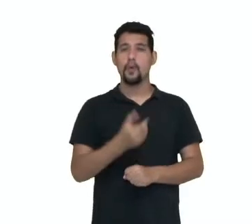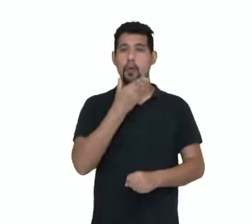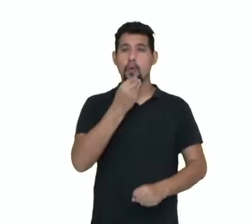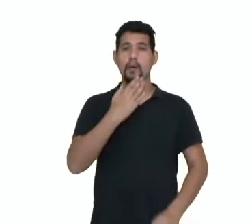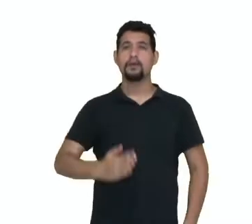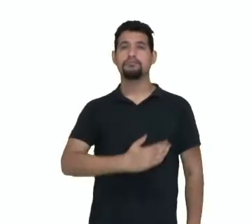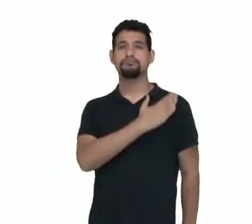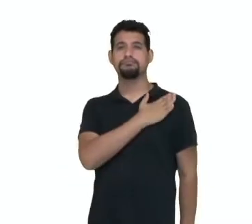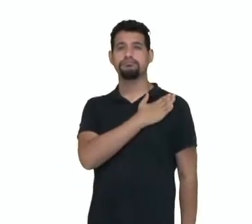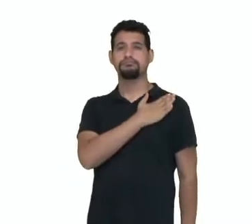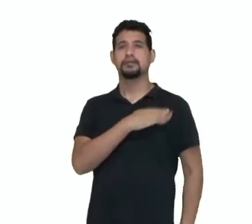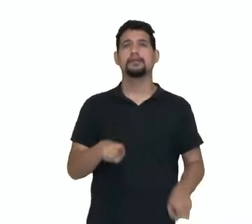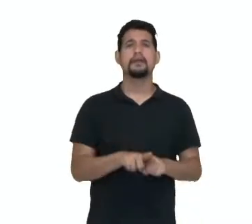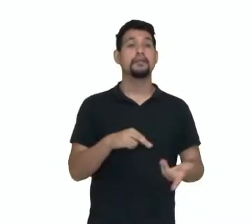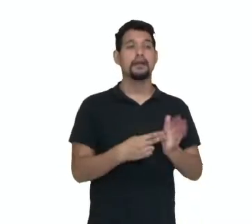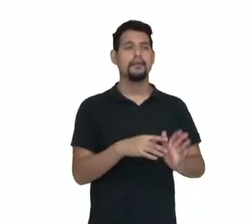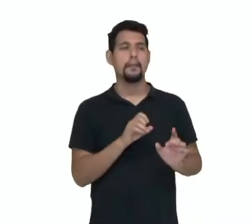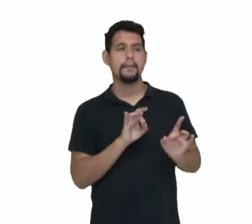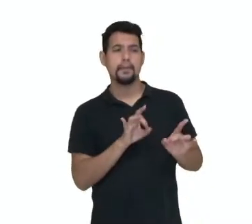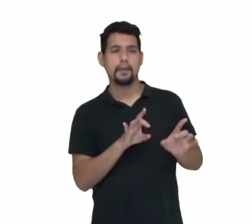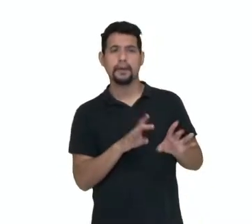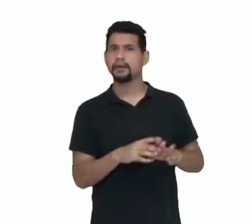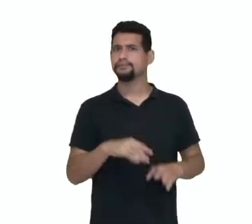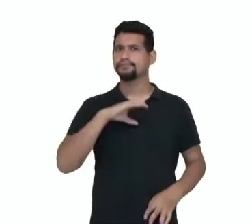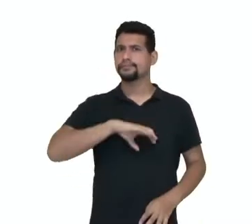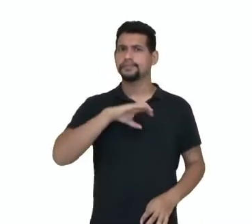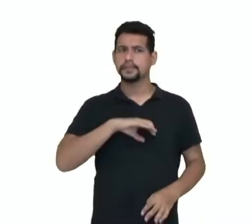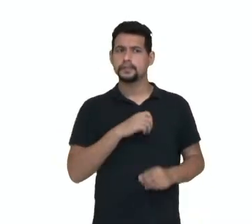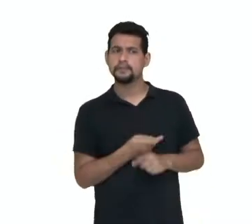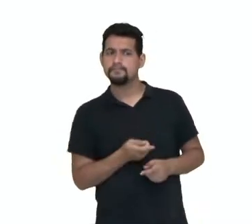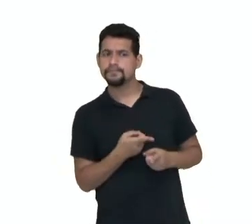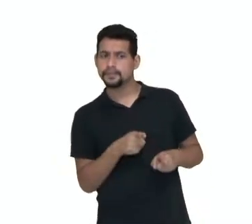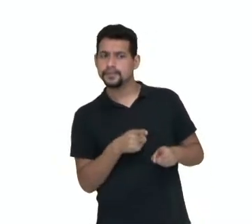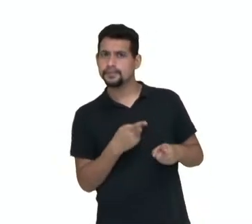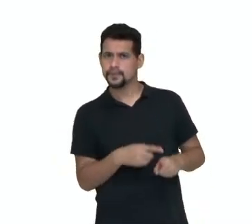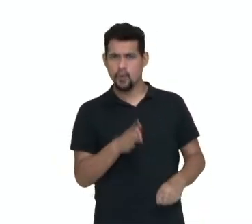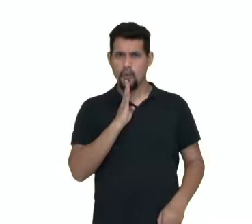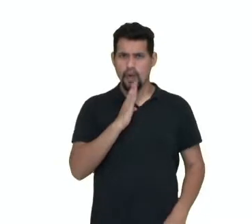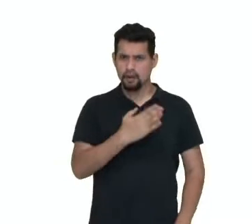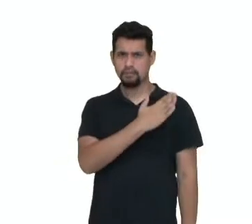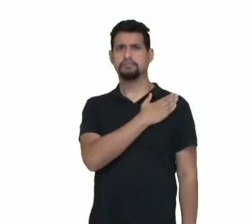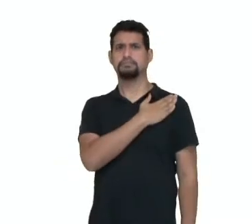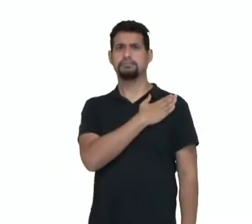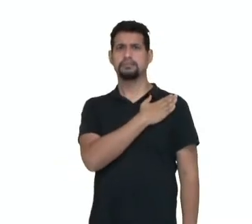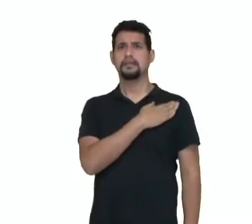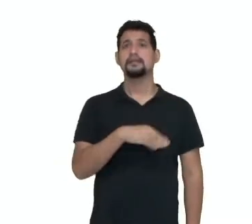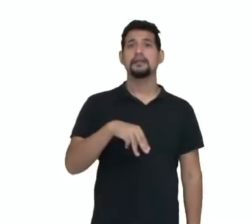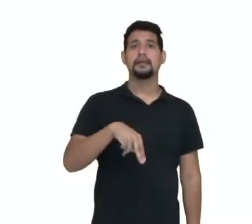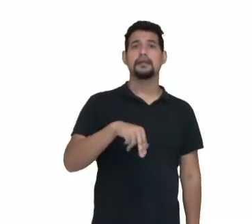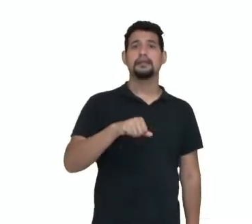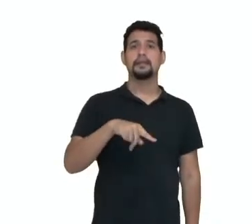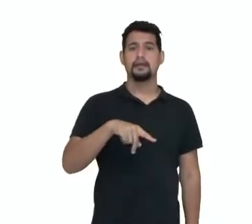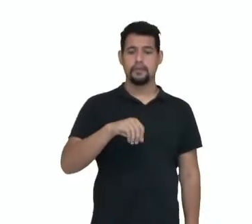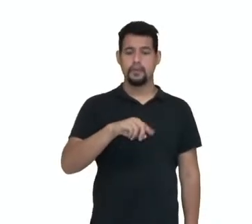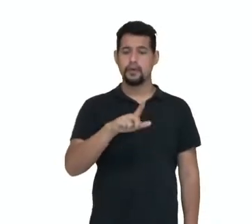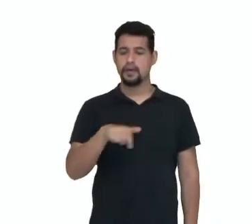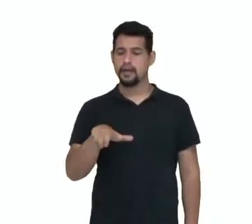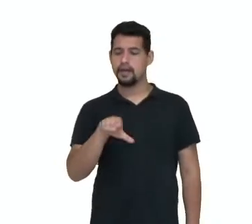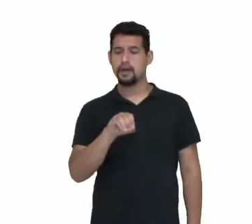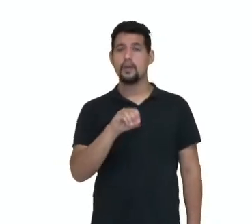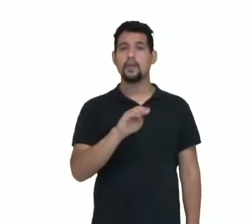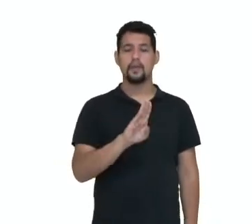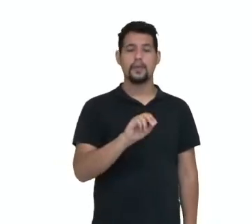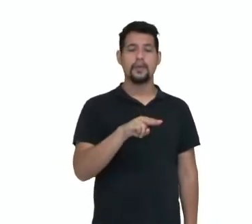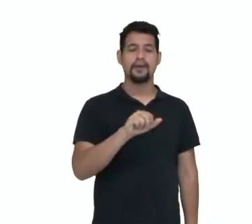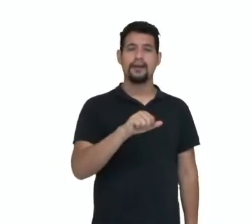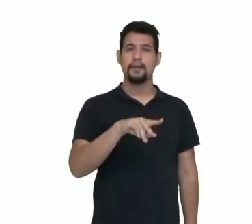estava ameaçando Portugal, justamente num contexto do bloqueio continental das guerras napoleônicas. E é nesse momento que